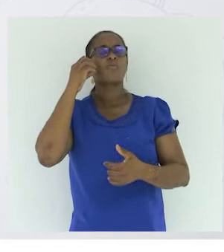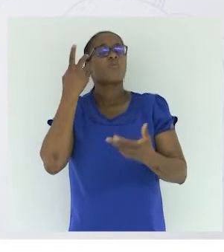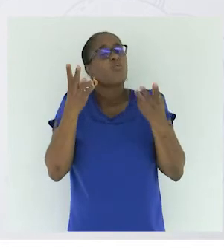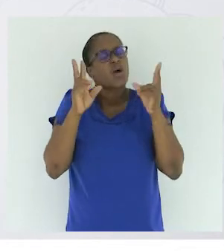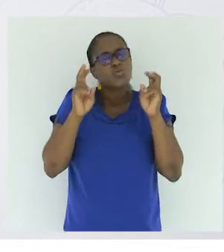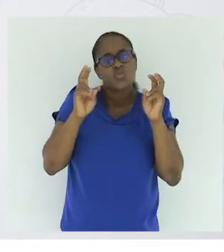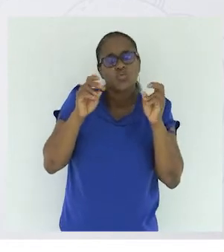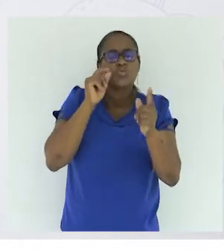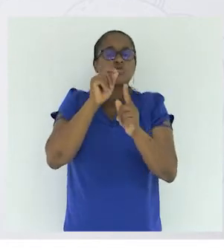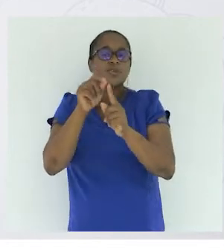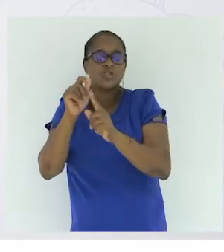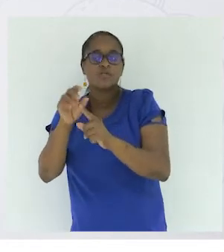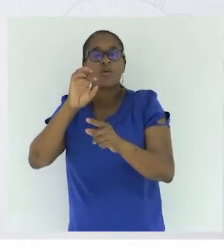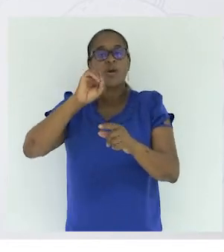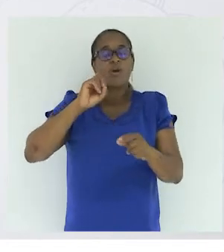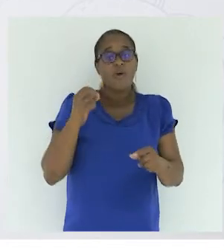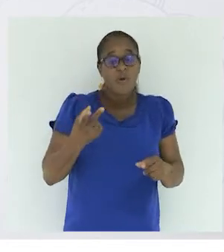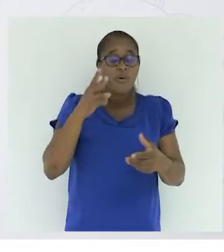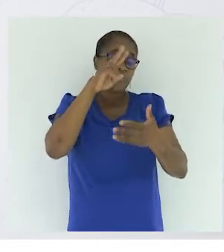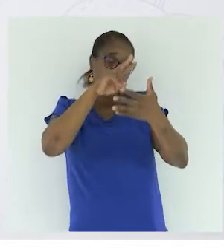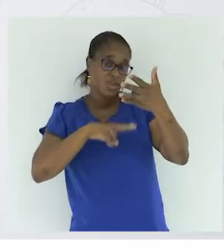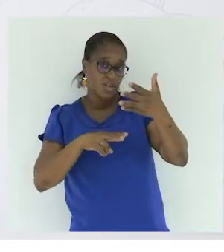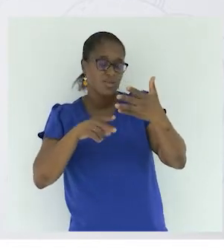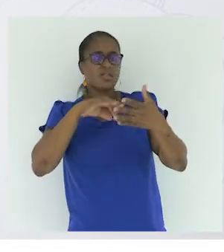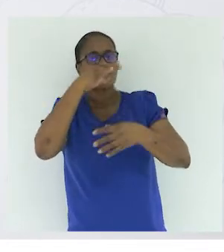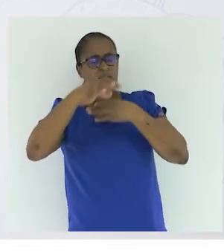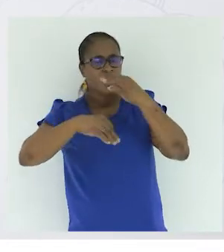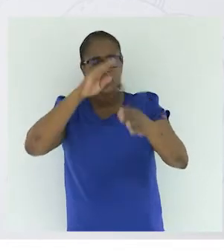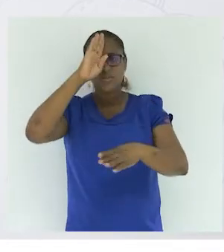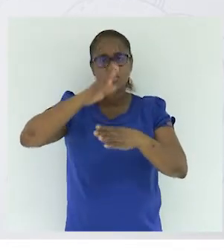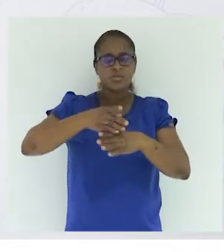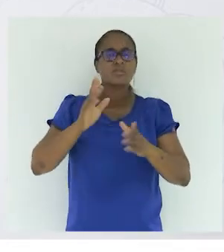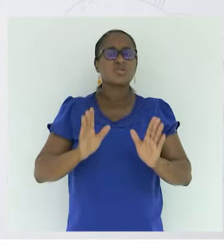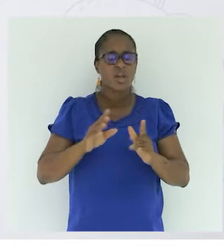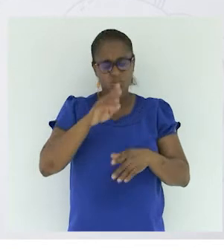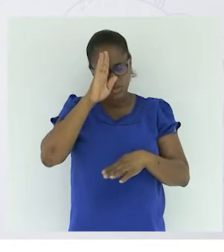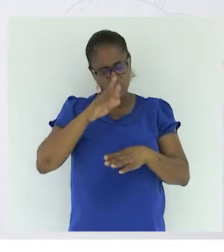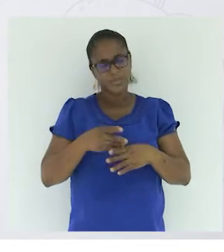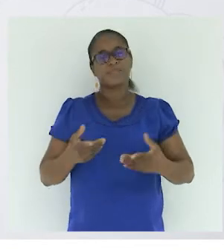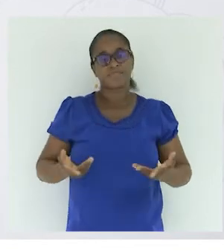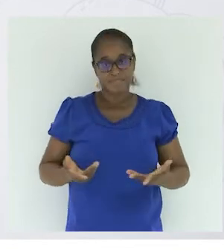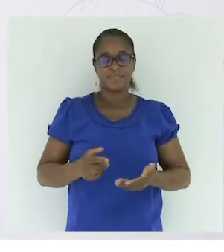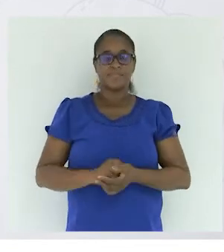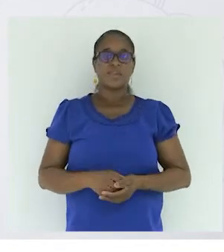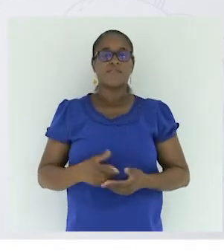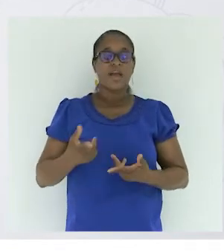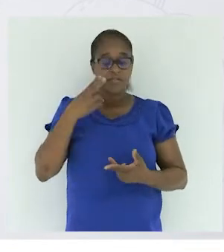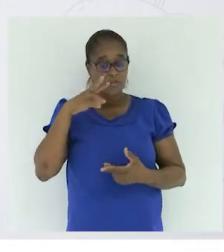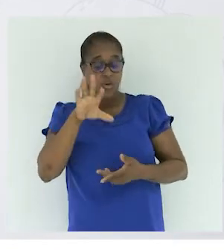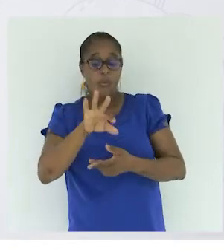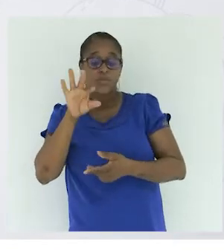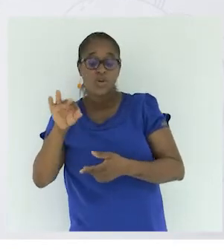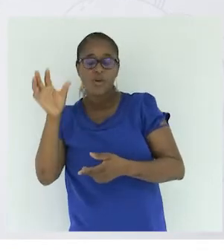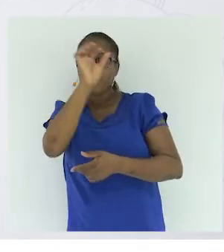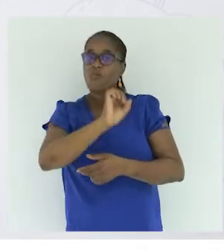assunto específico? Ou é um texto que relata um acontecimento já ocorrido? Então vejamos as opções.